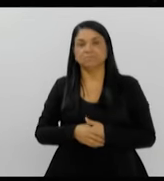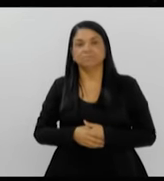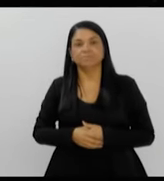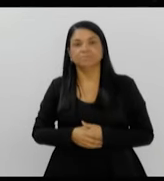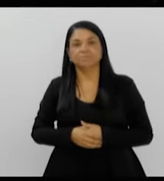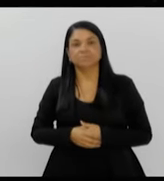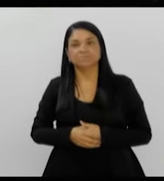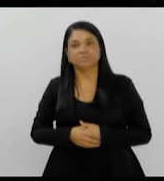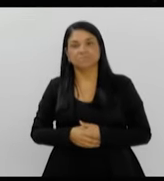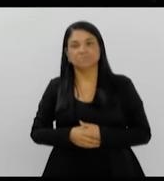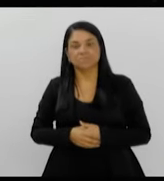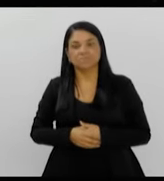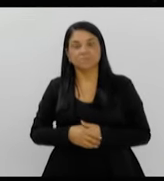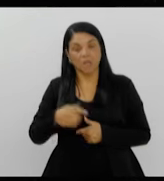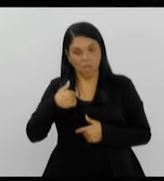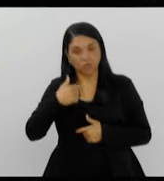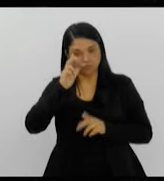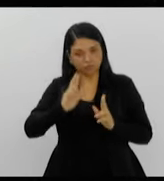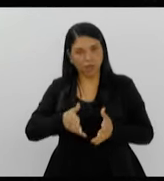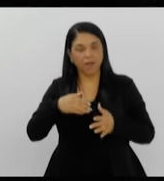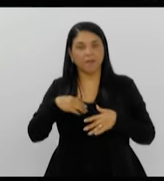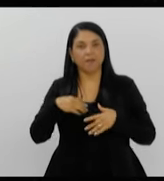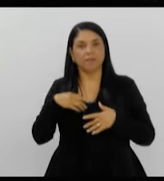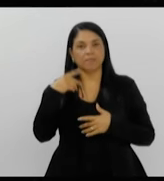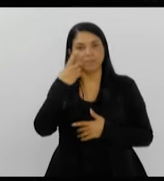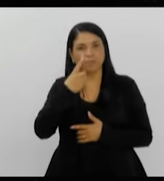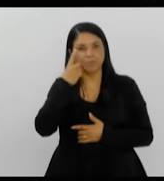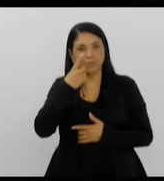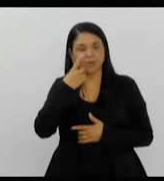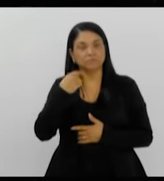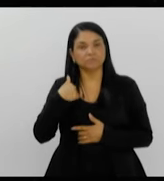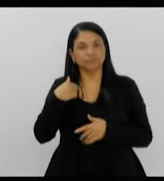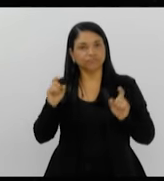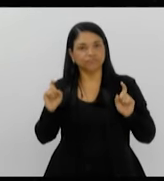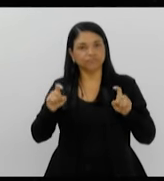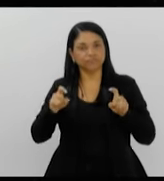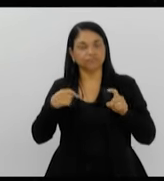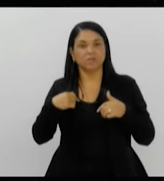ato contínuo eu era Deputado e totalmente